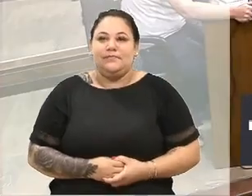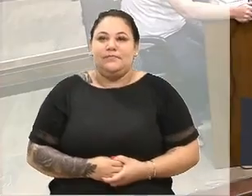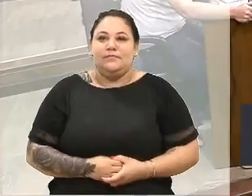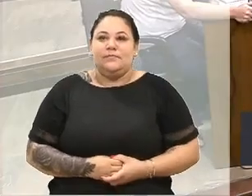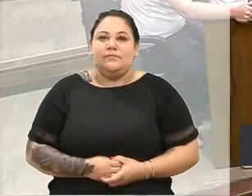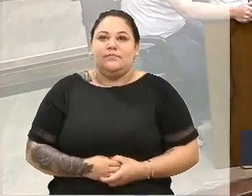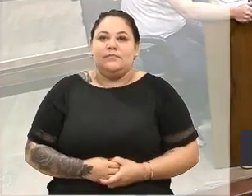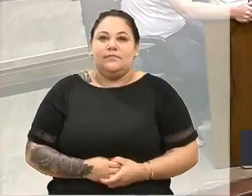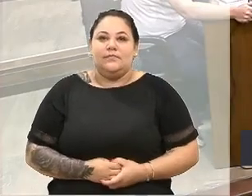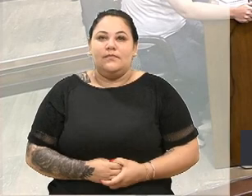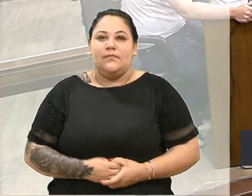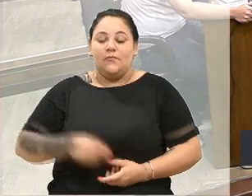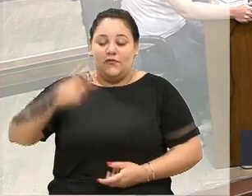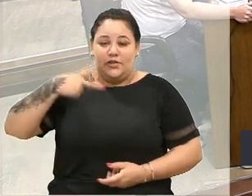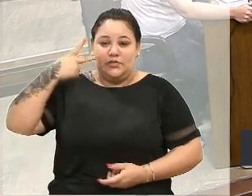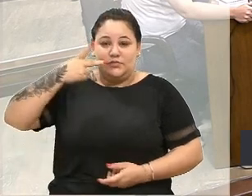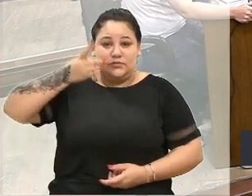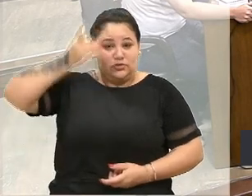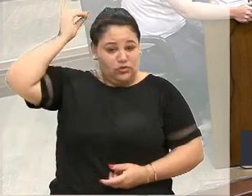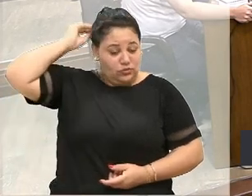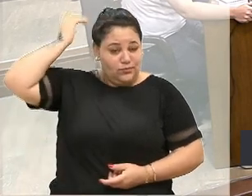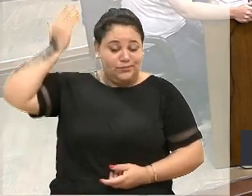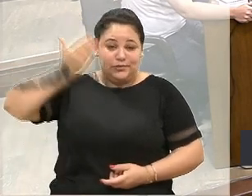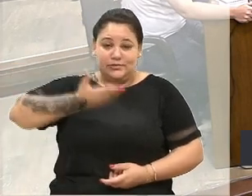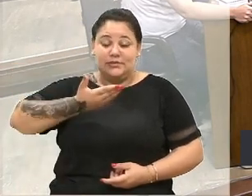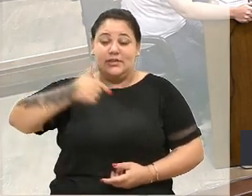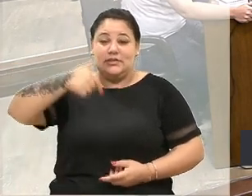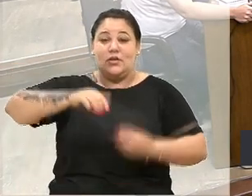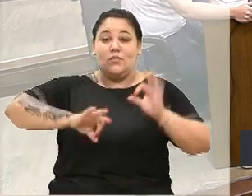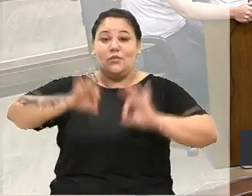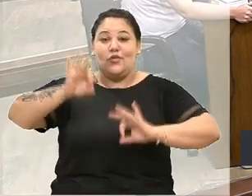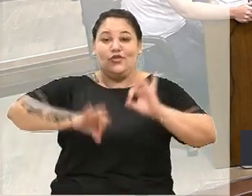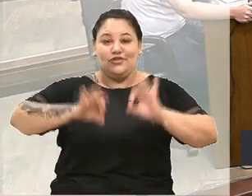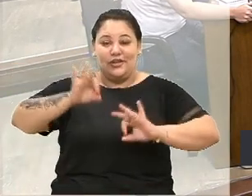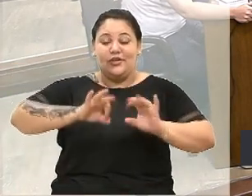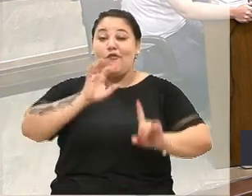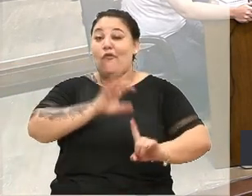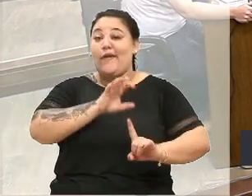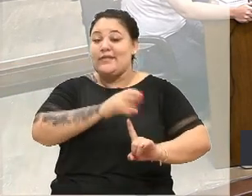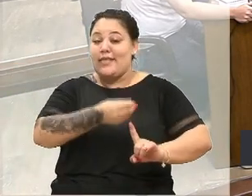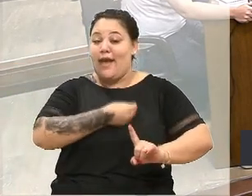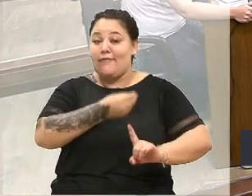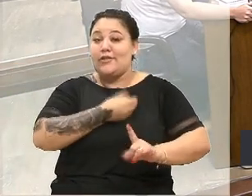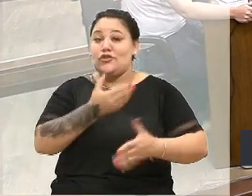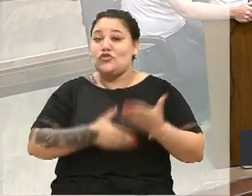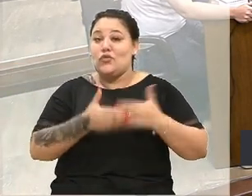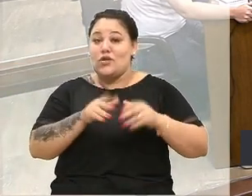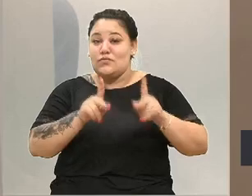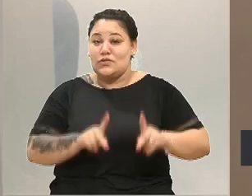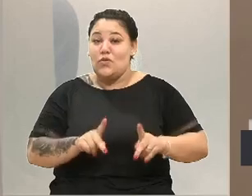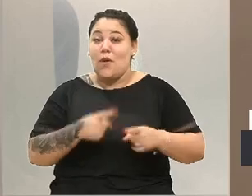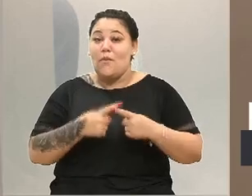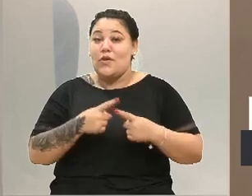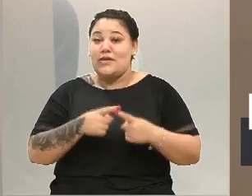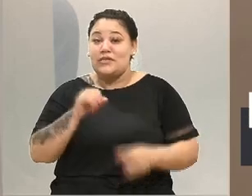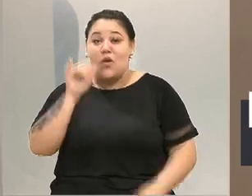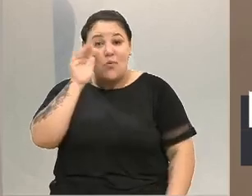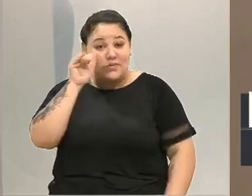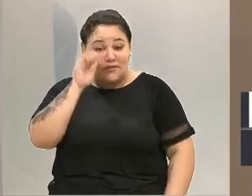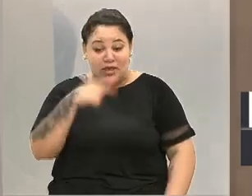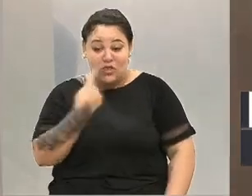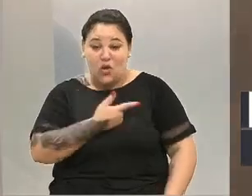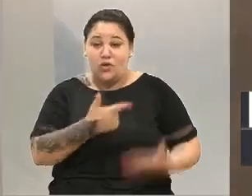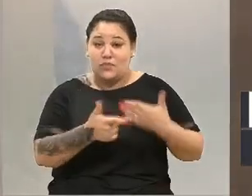Vereador Lucas Gil, esse é um projeto que mexe com todos nós. Se a gente observar aqui nós como